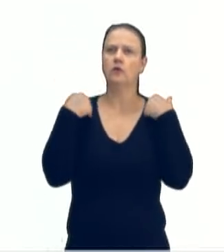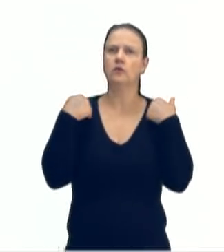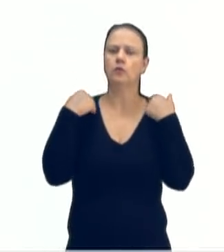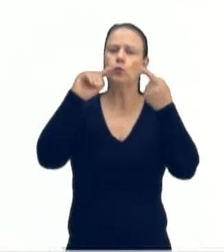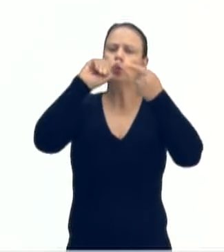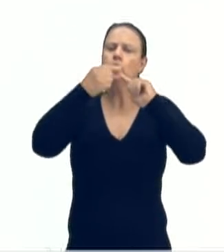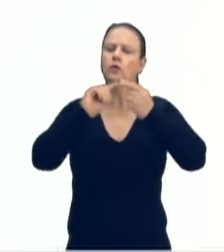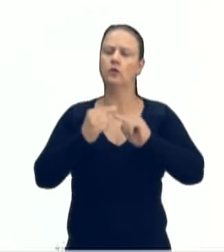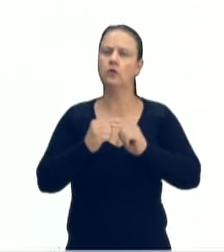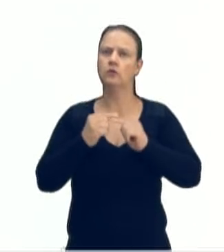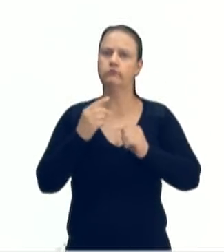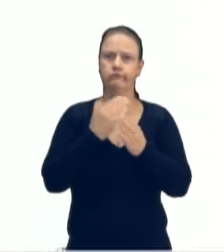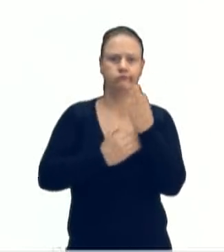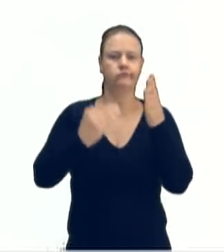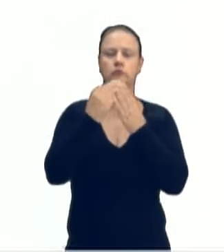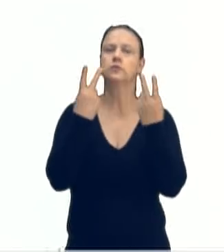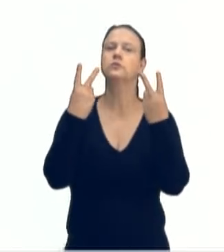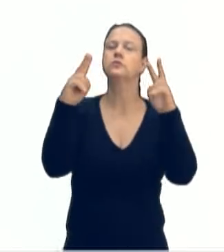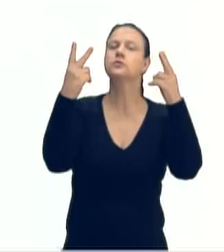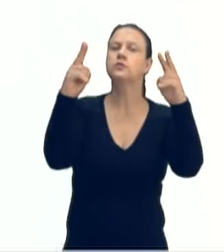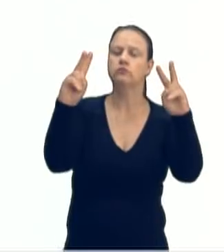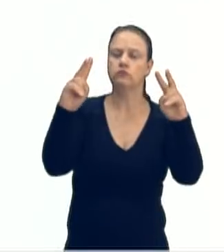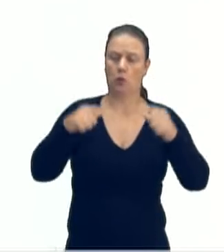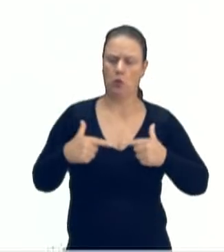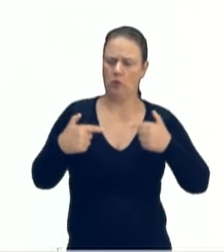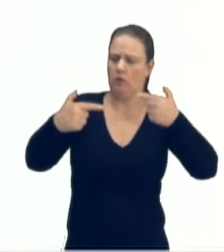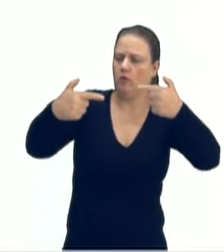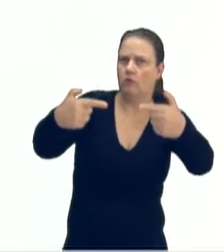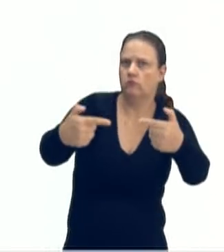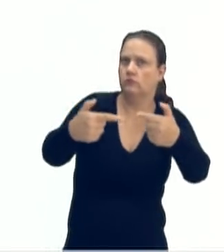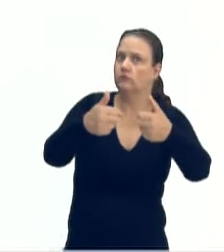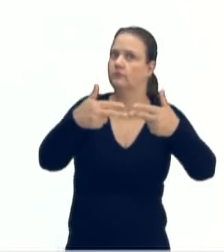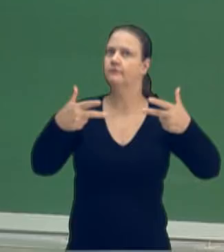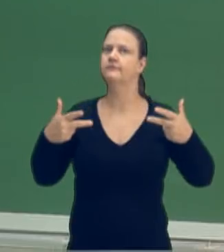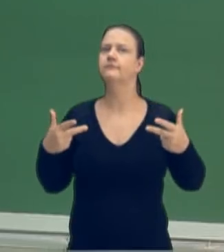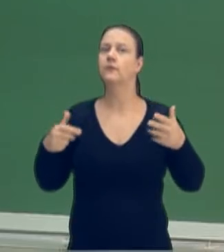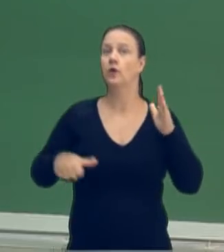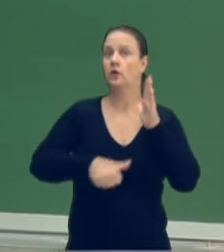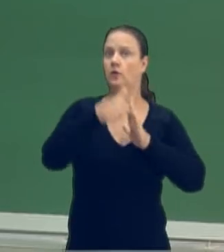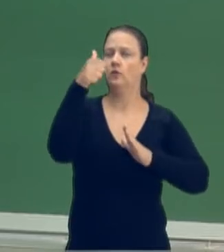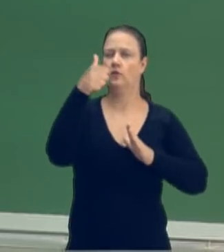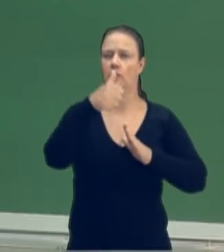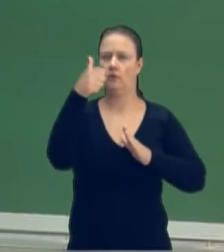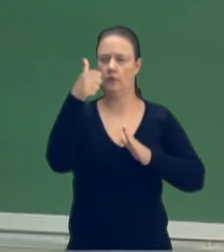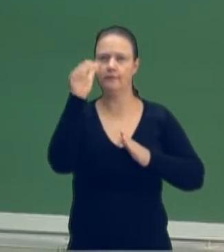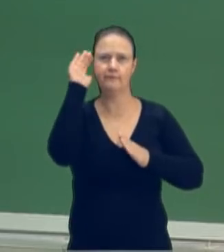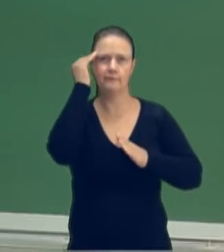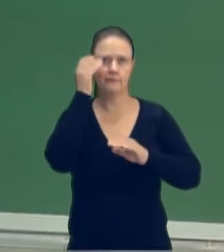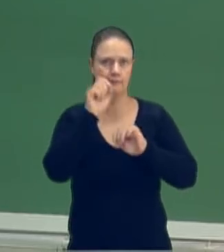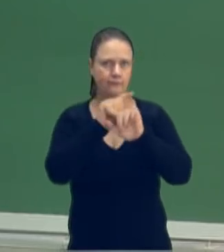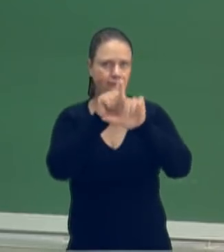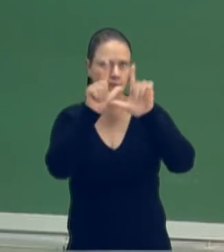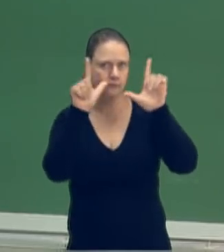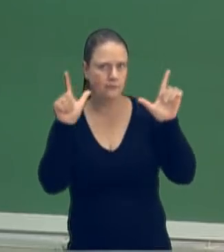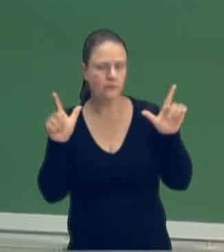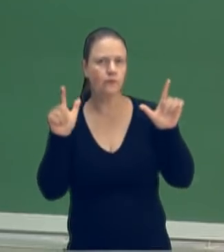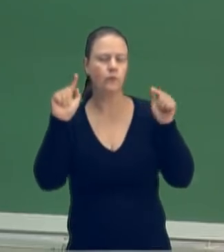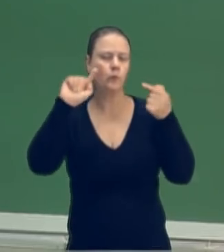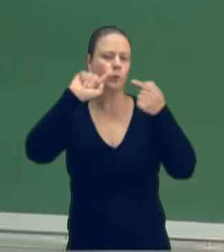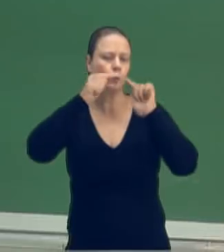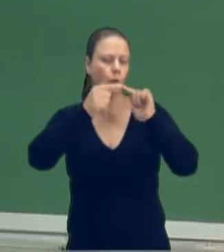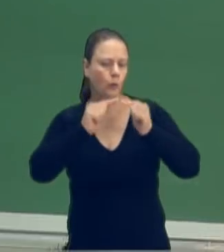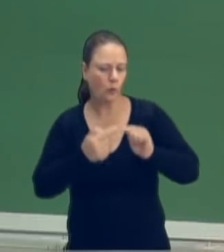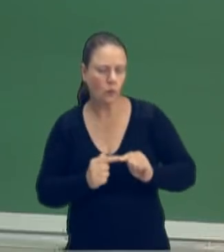grande vitória da história, né? Relacionado a alguma batalha, alguma guerra. Então, esse é o primeiro ponto, a gente já começa a entender. Então, está relacionado a alguma